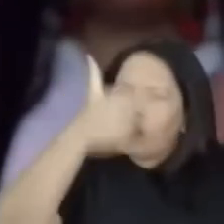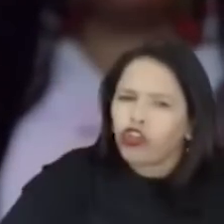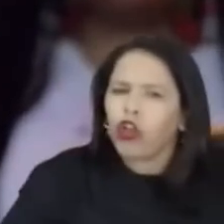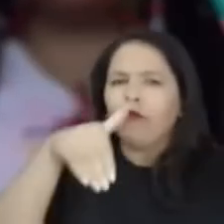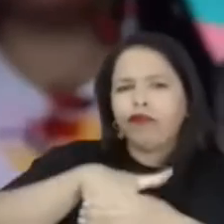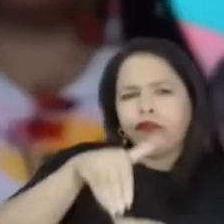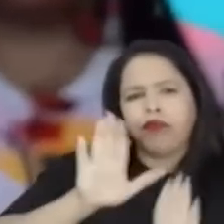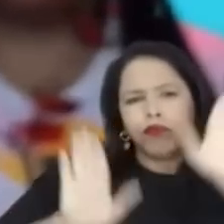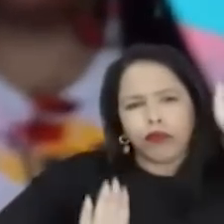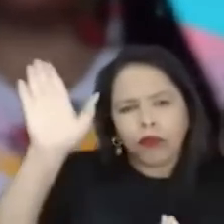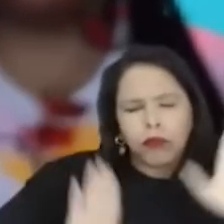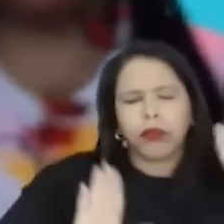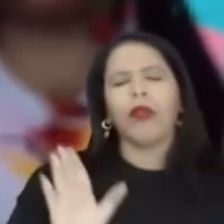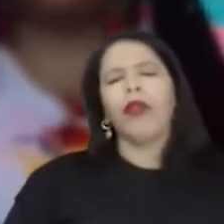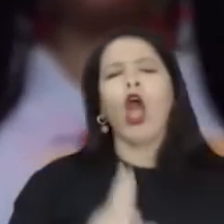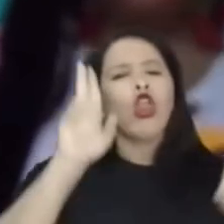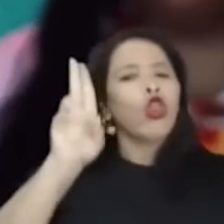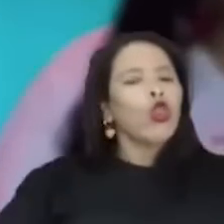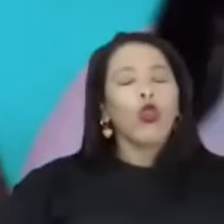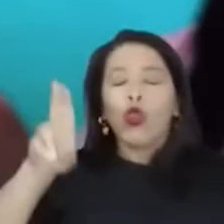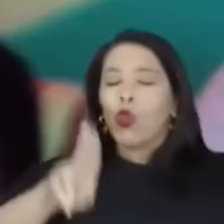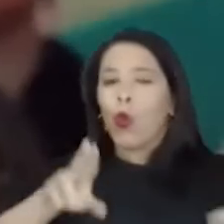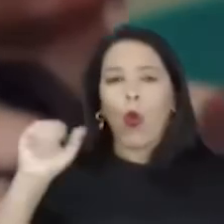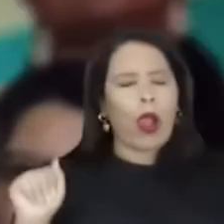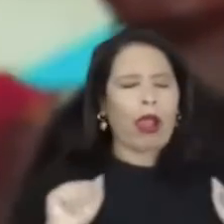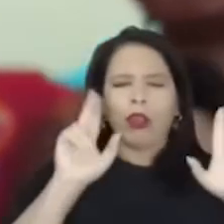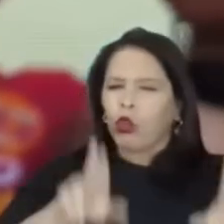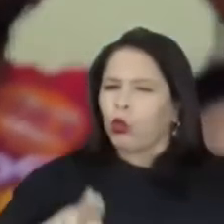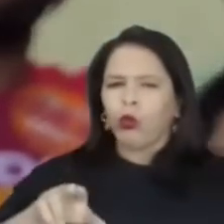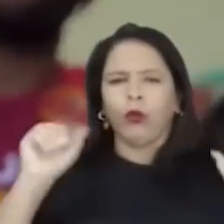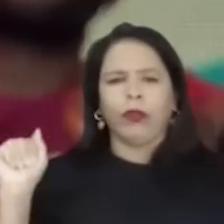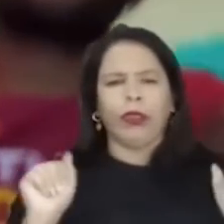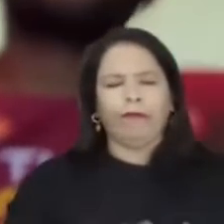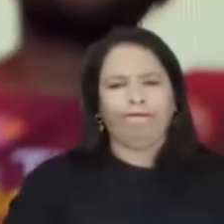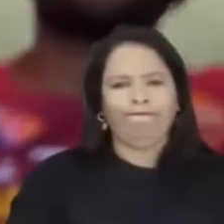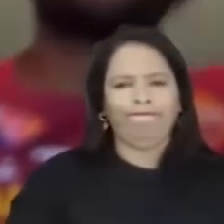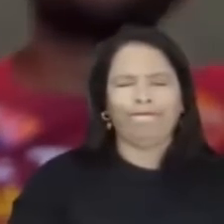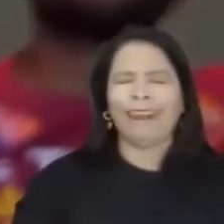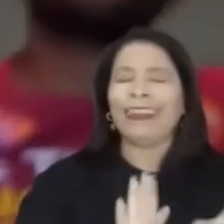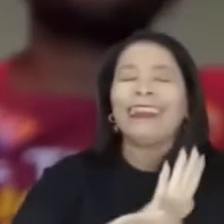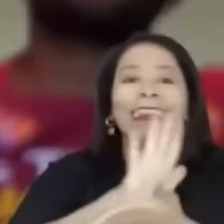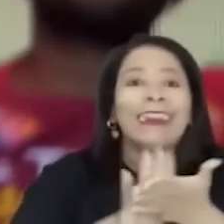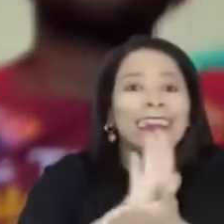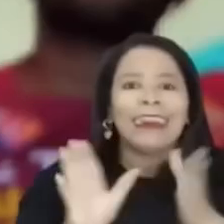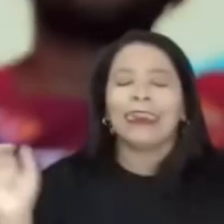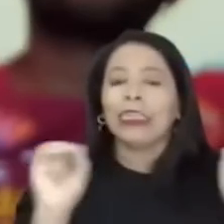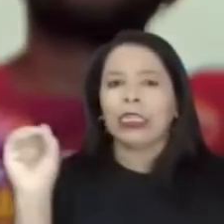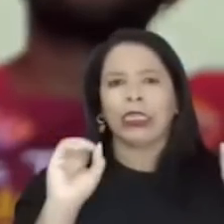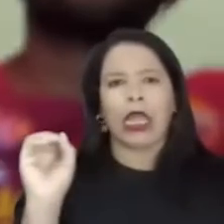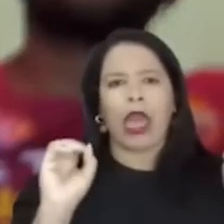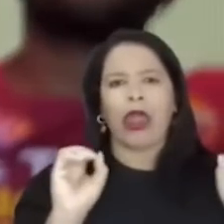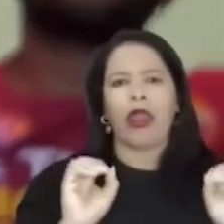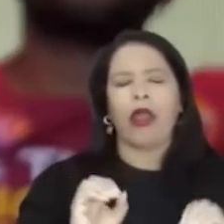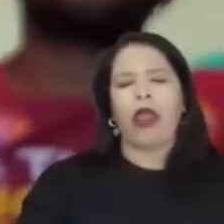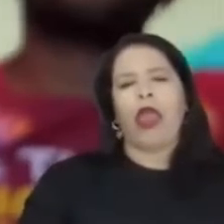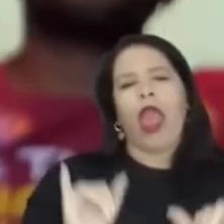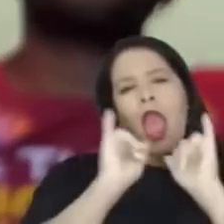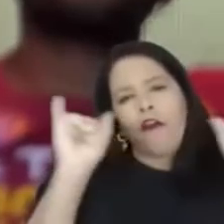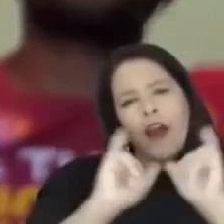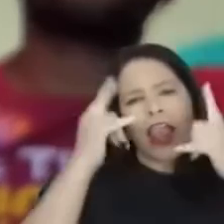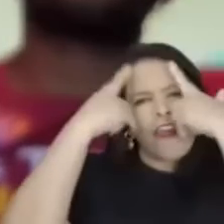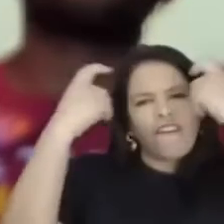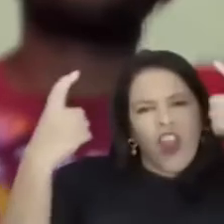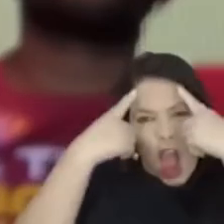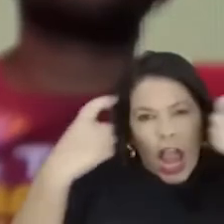nunca, nunca, em nenhum momento, eu falei de violência em campanha.